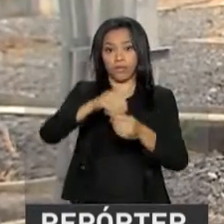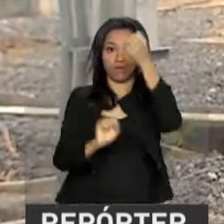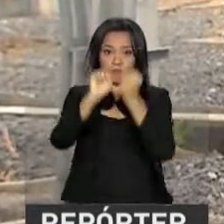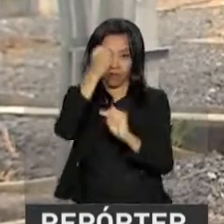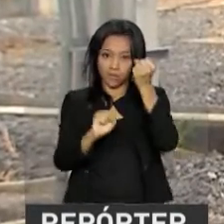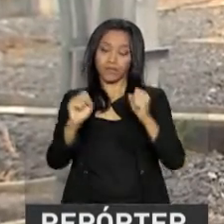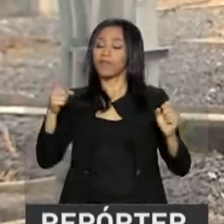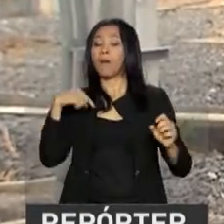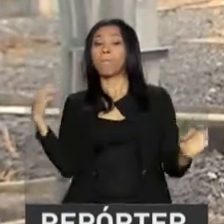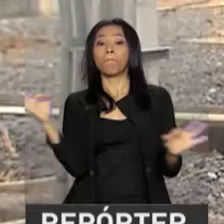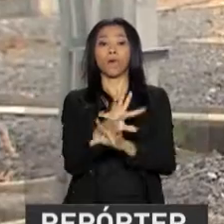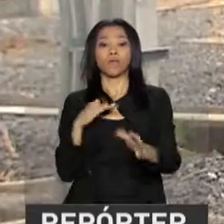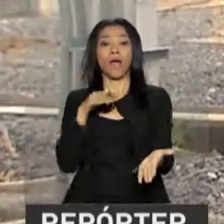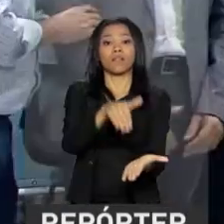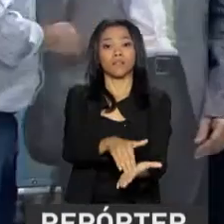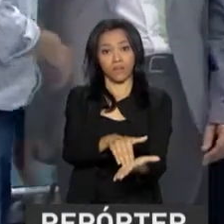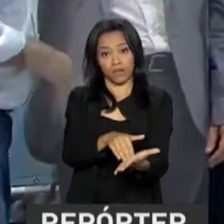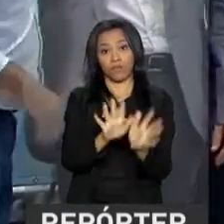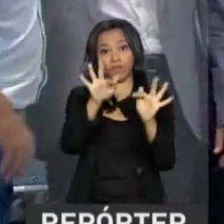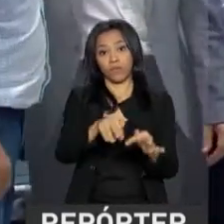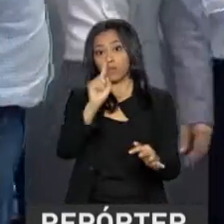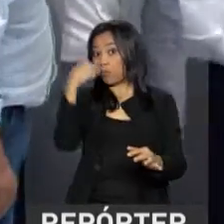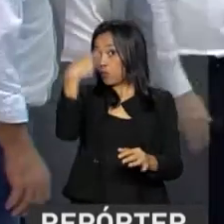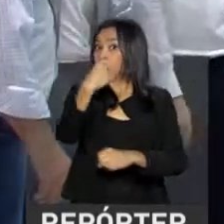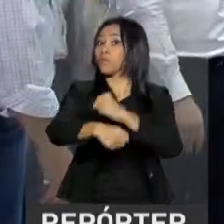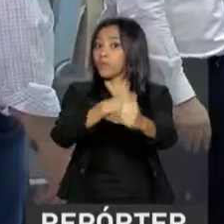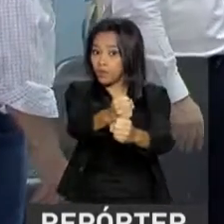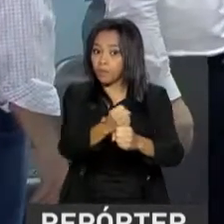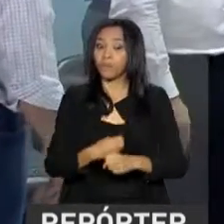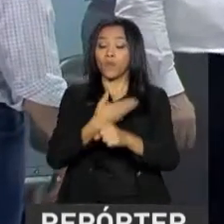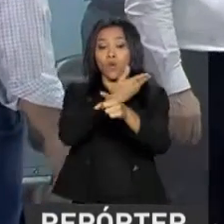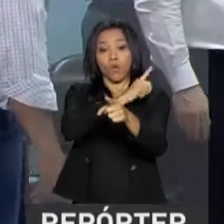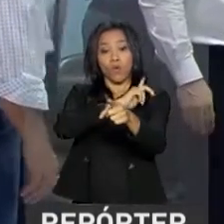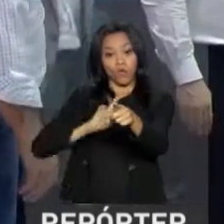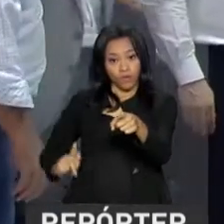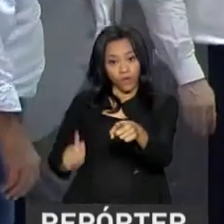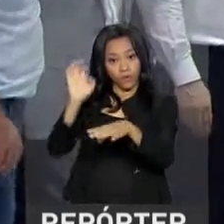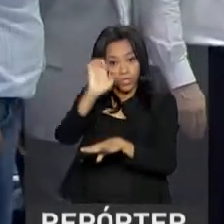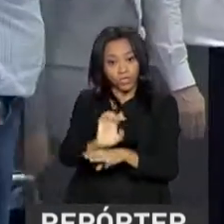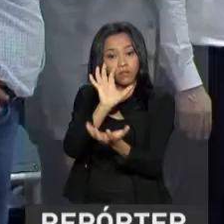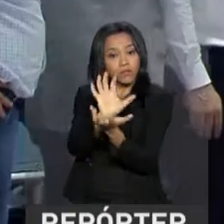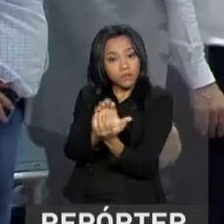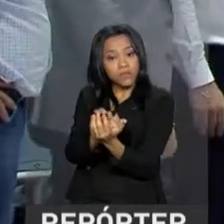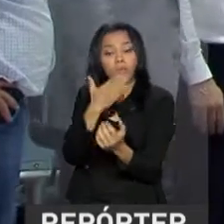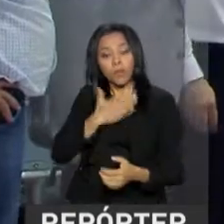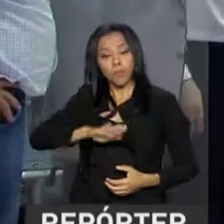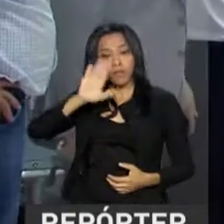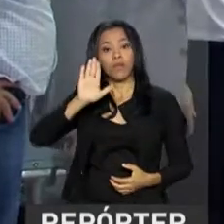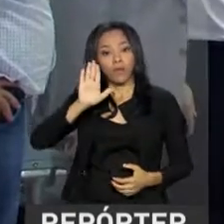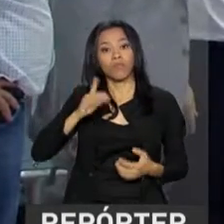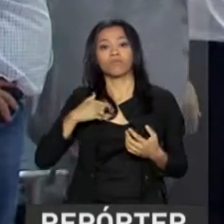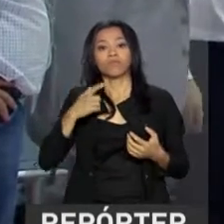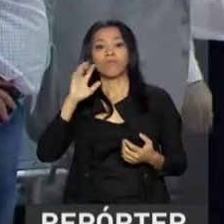esteja pronta até o final do ano que vem. Na cerimônia, o governo de Pernambuco assinou documento se comprometendo a regularizar a situação do